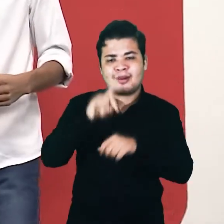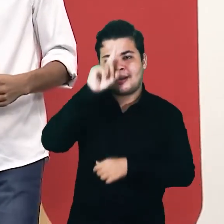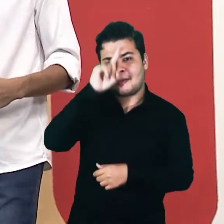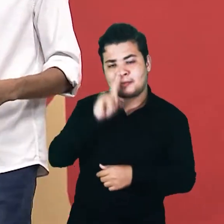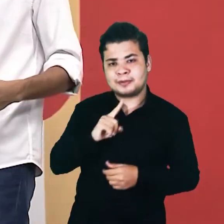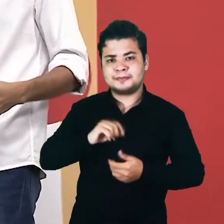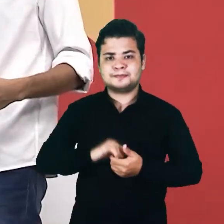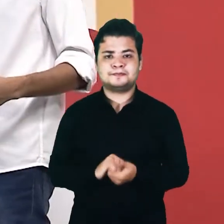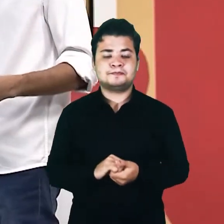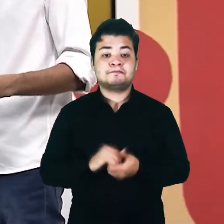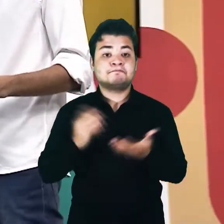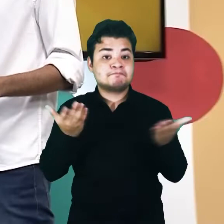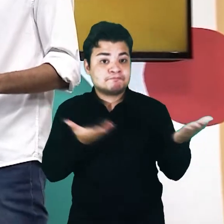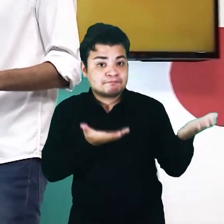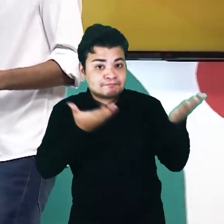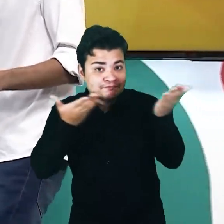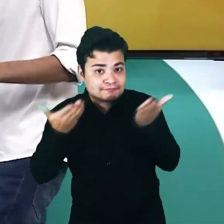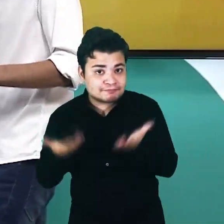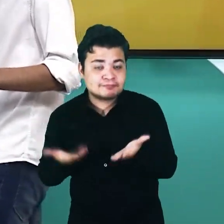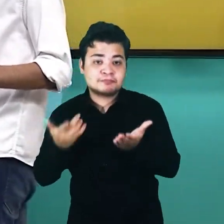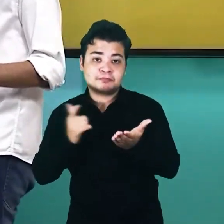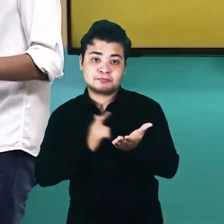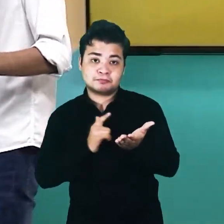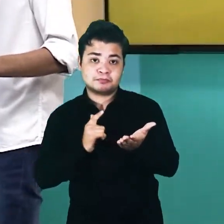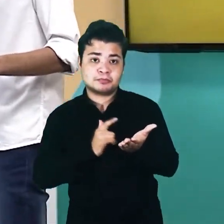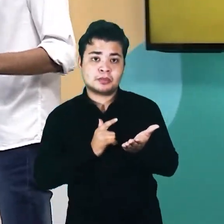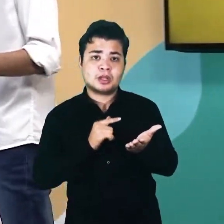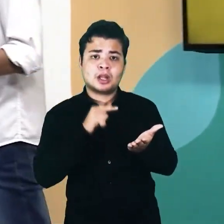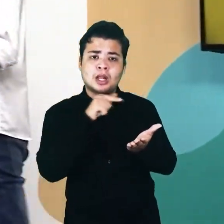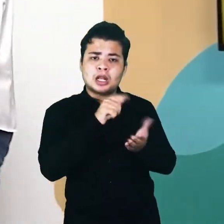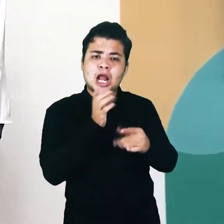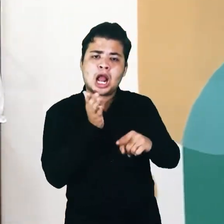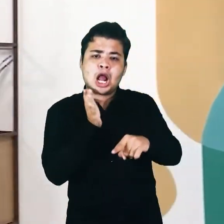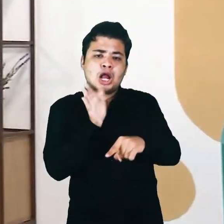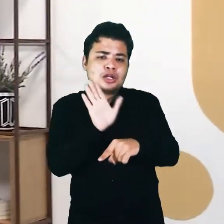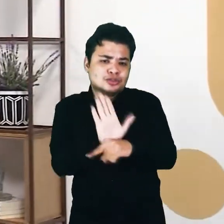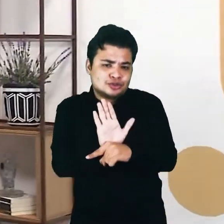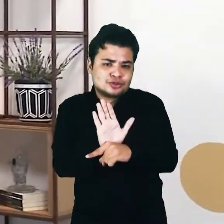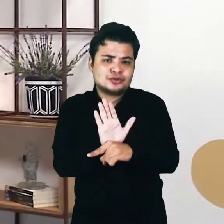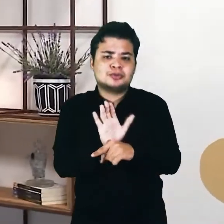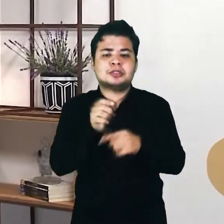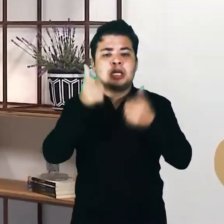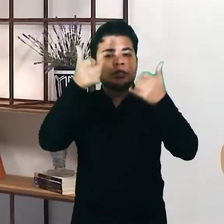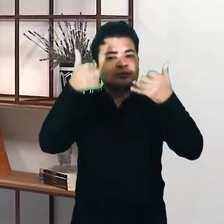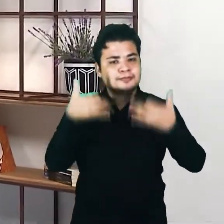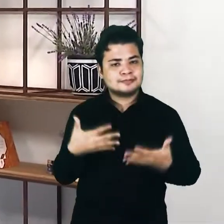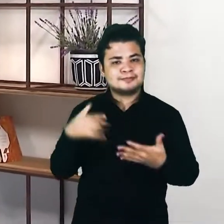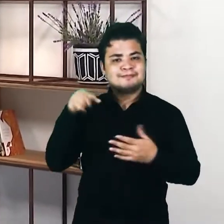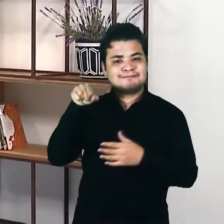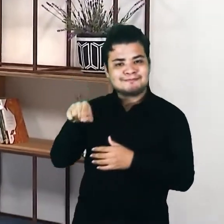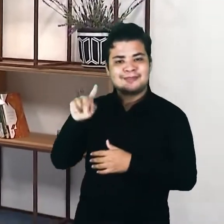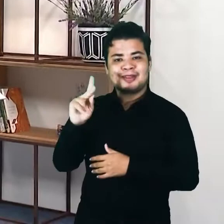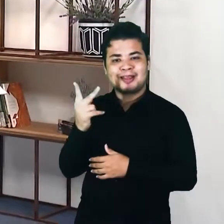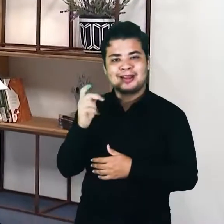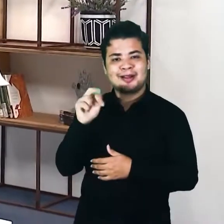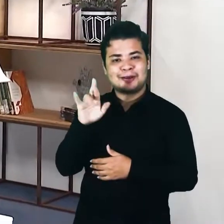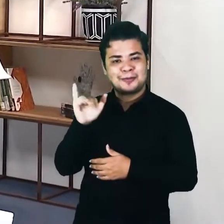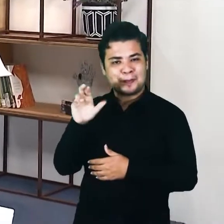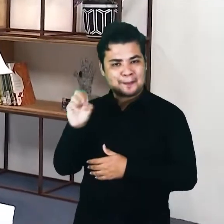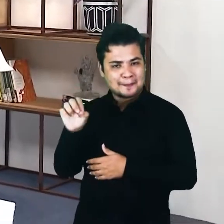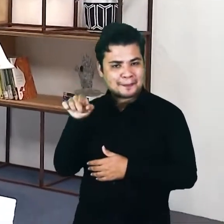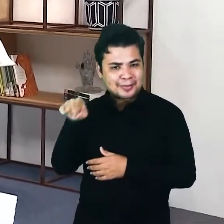recebe agora os convidados do primeiro bloco para poder ajudar a gente a entender a importância desse